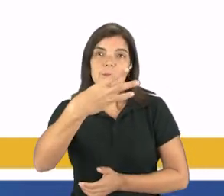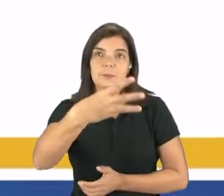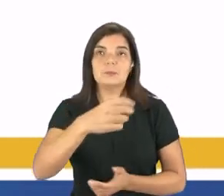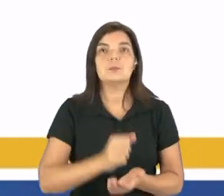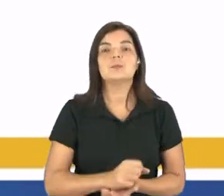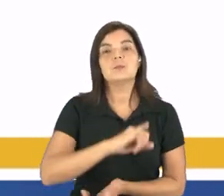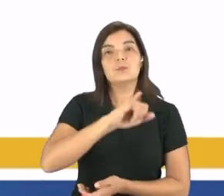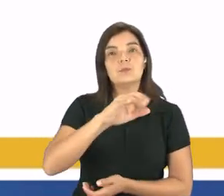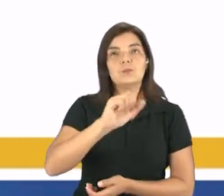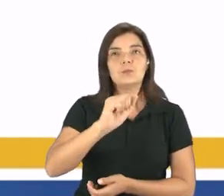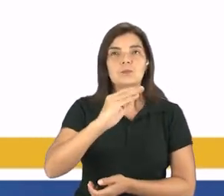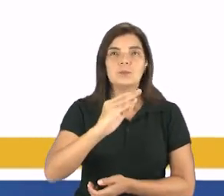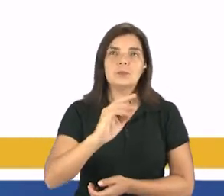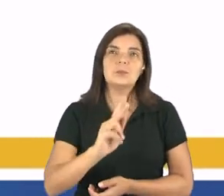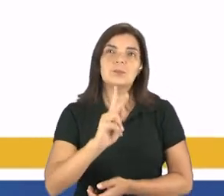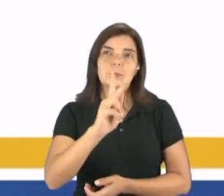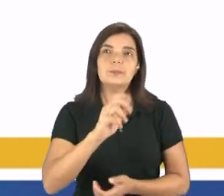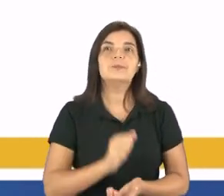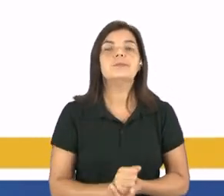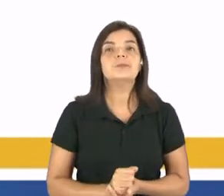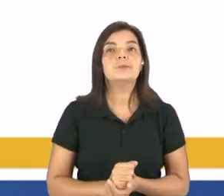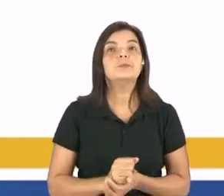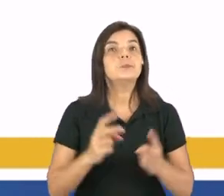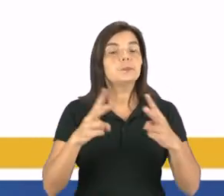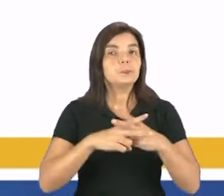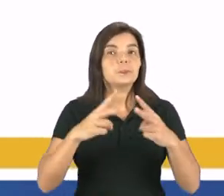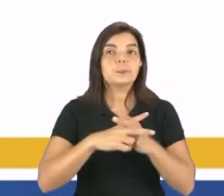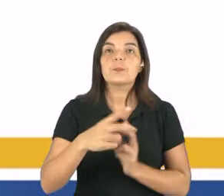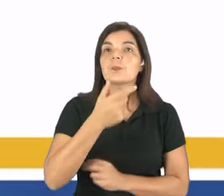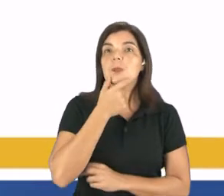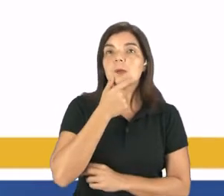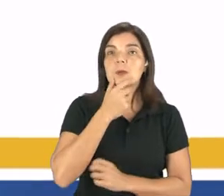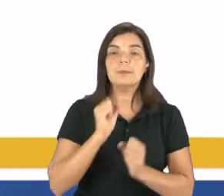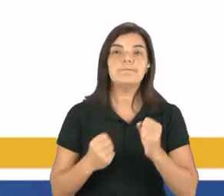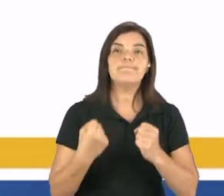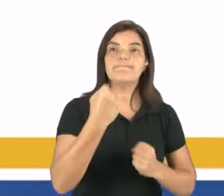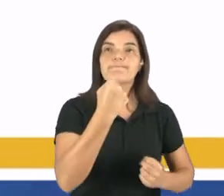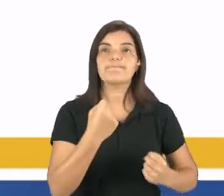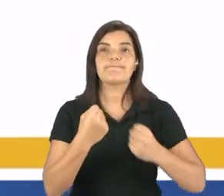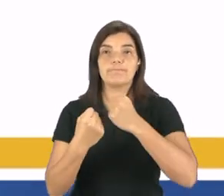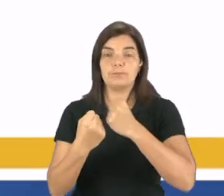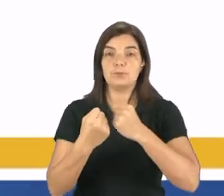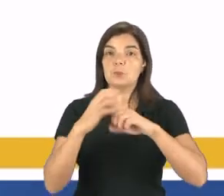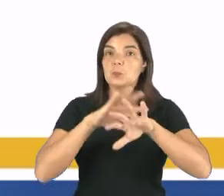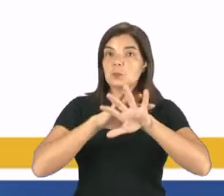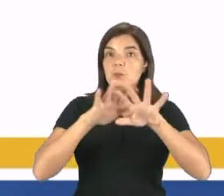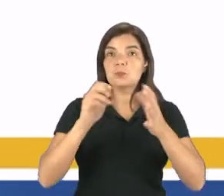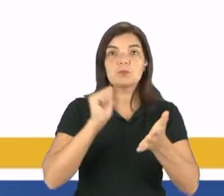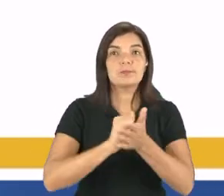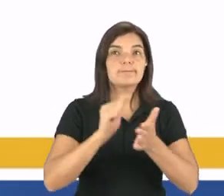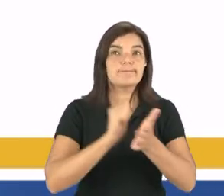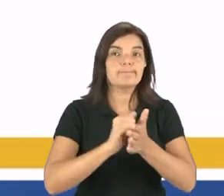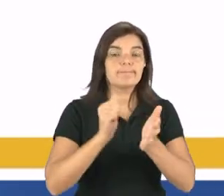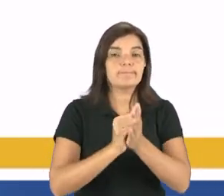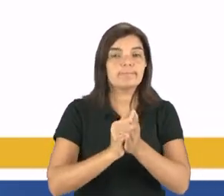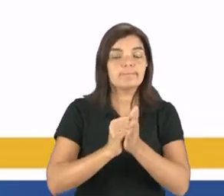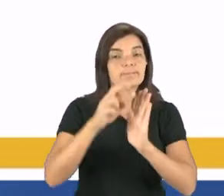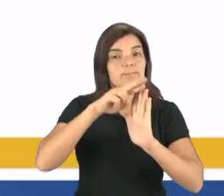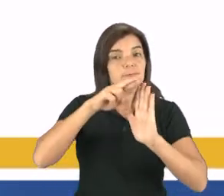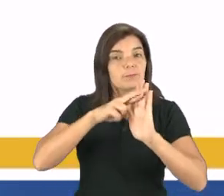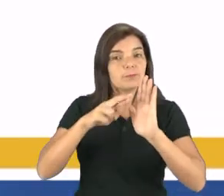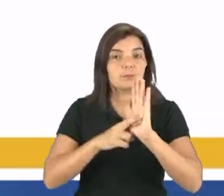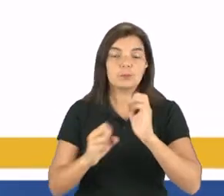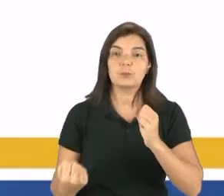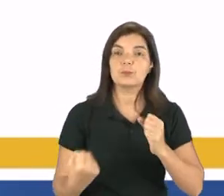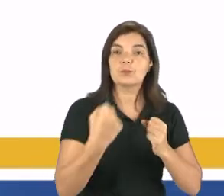Jack Broughton, um lutador inglês de boxe, com as mãos nuas, escreve as primeiras regras do